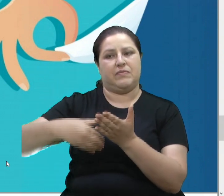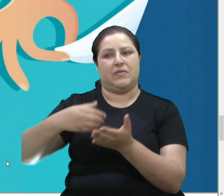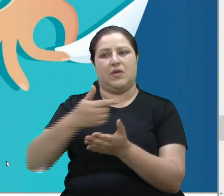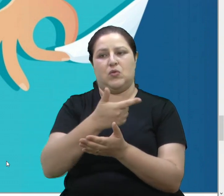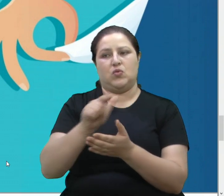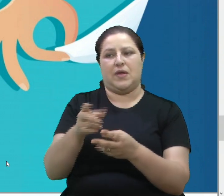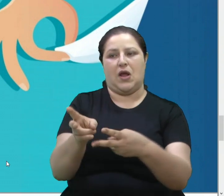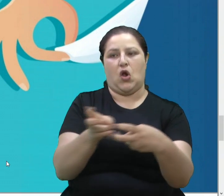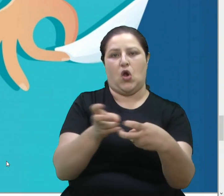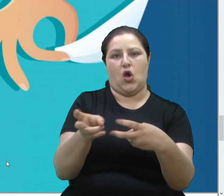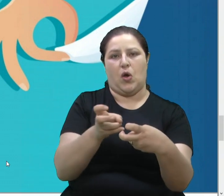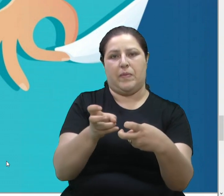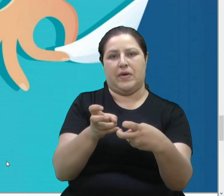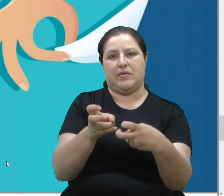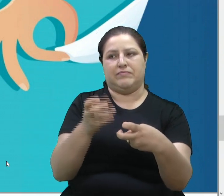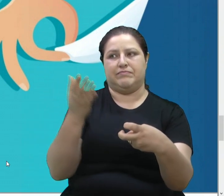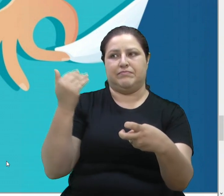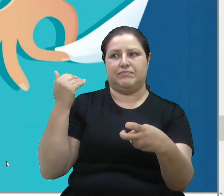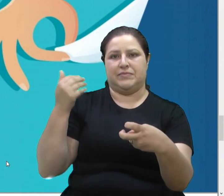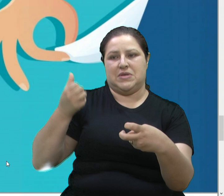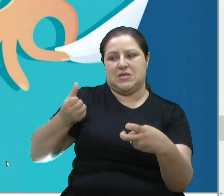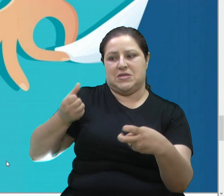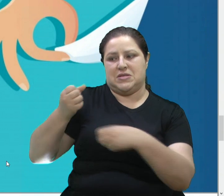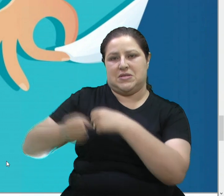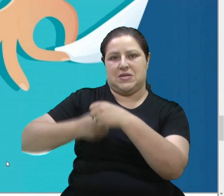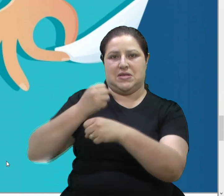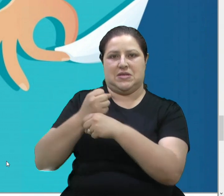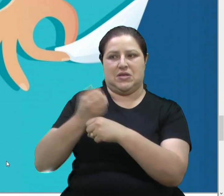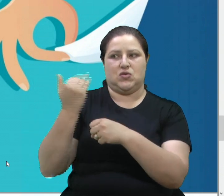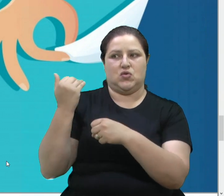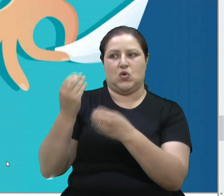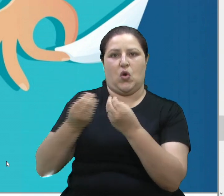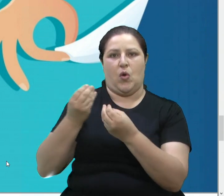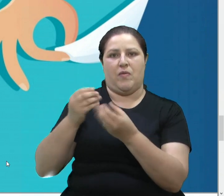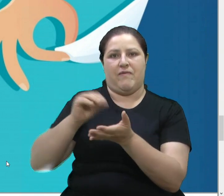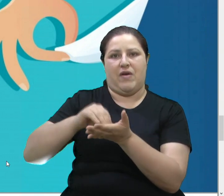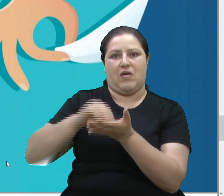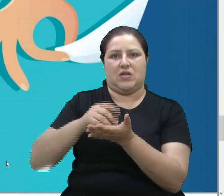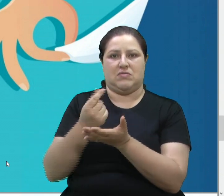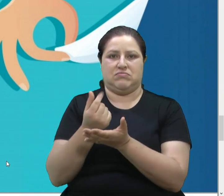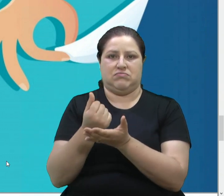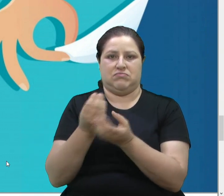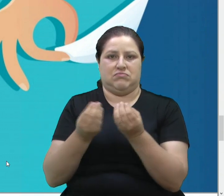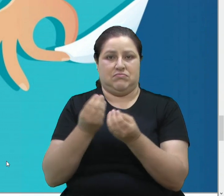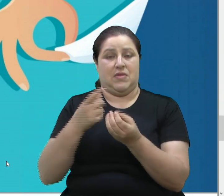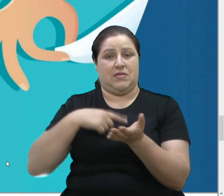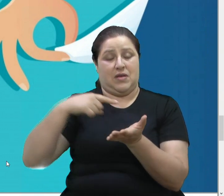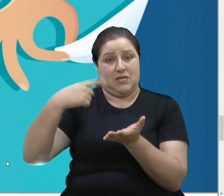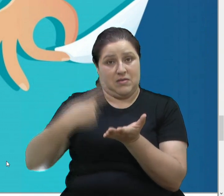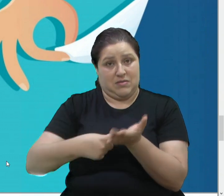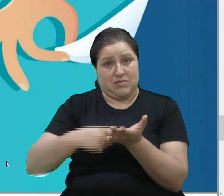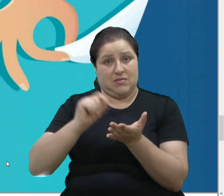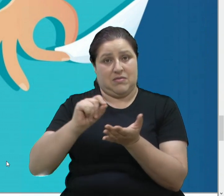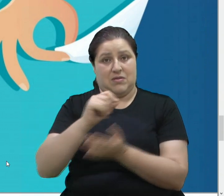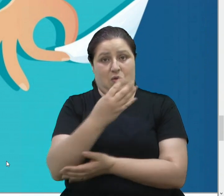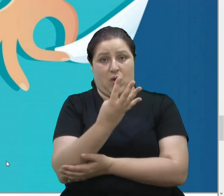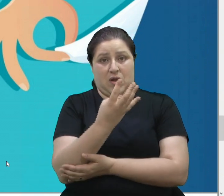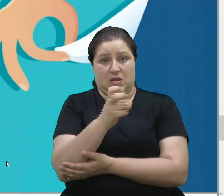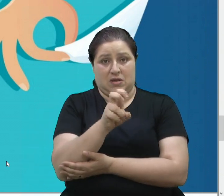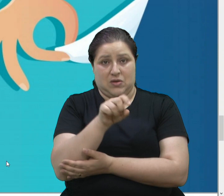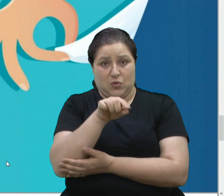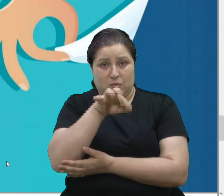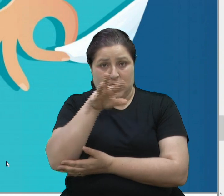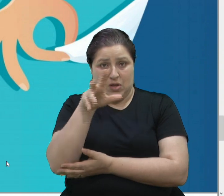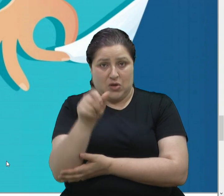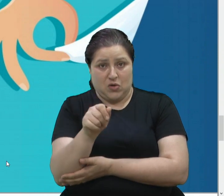cobrado nos 6 anos anteriores? Porque foi feito um acordo dos 45 milhões, que